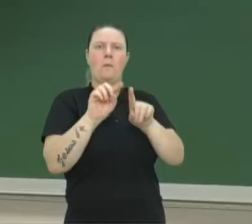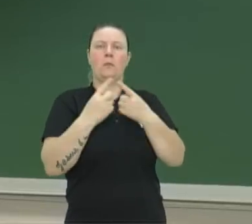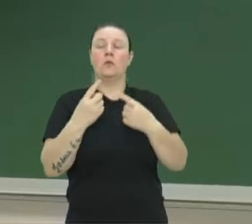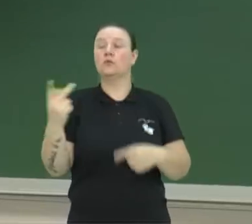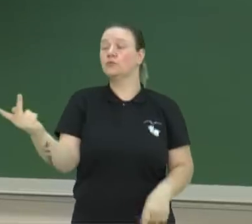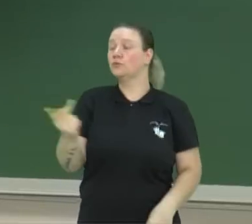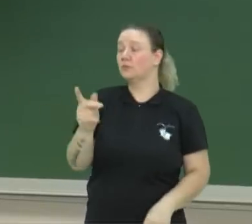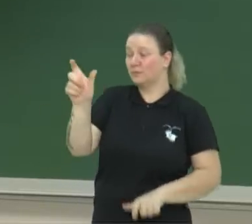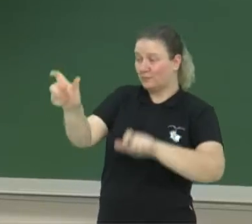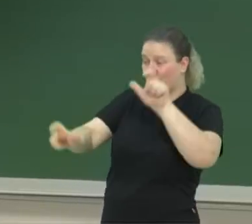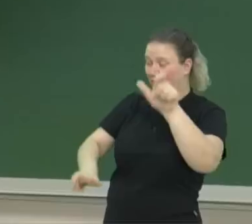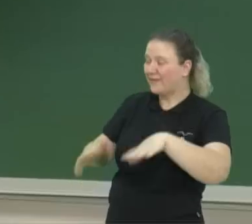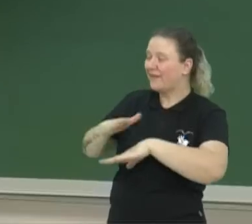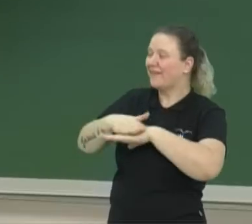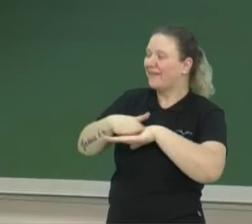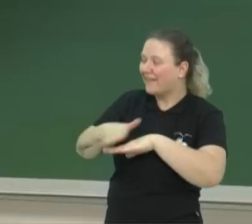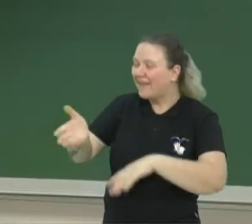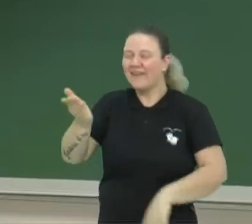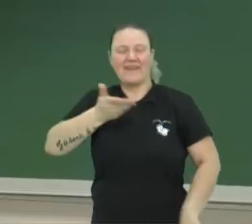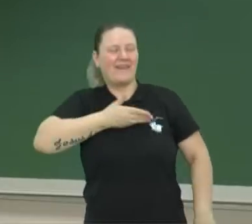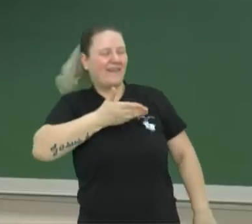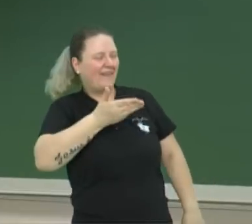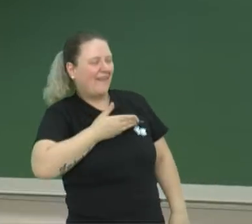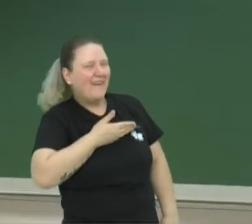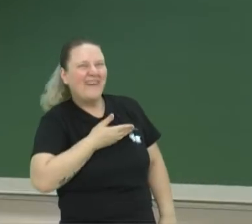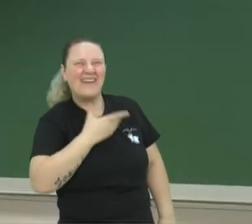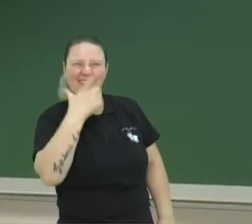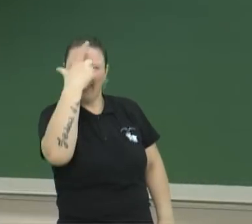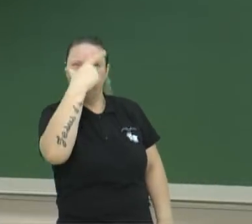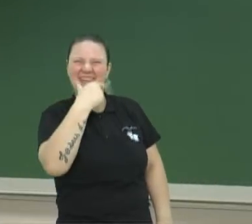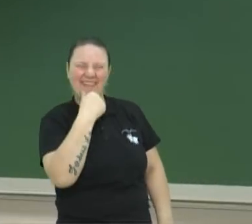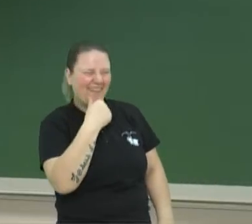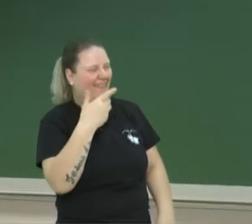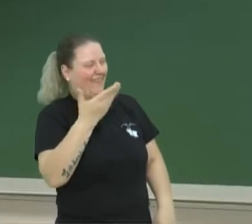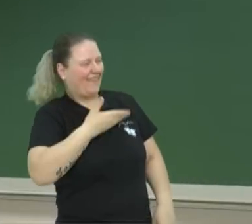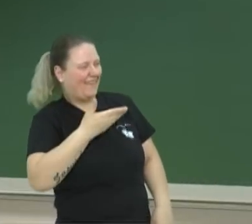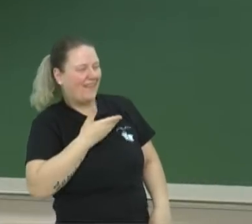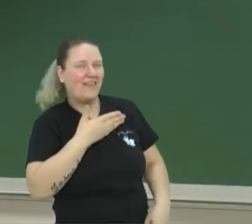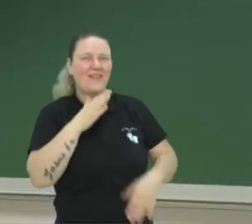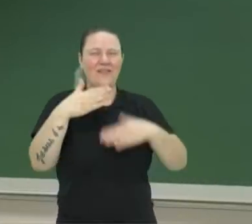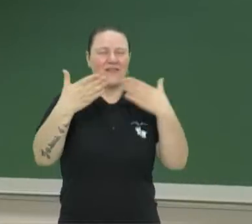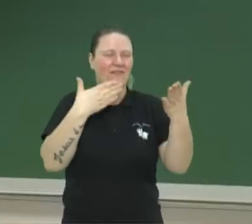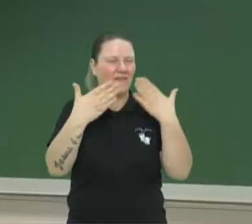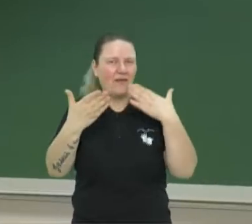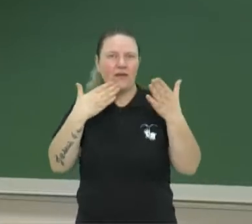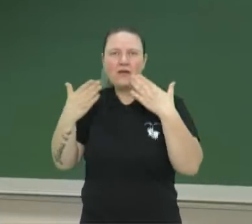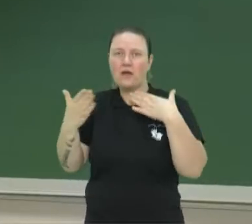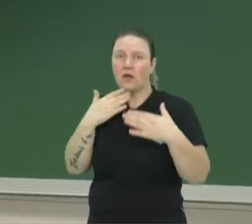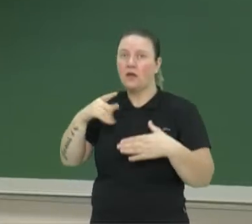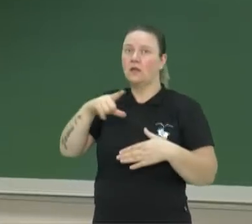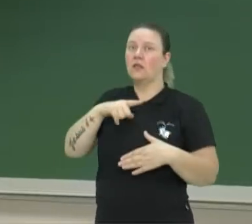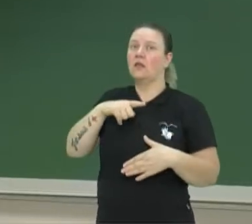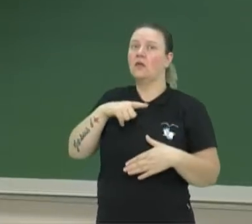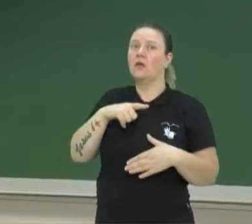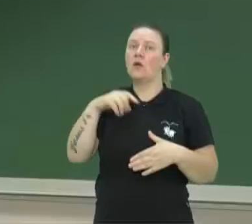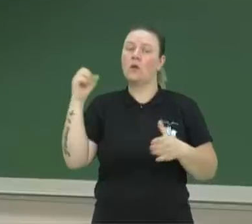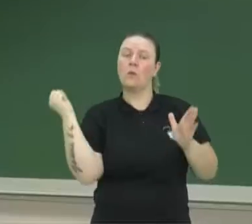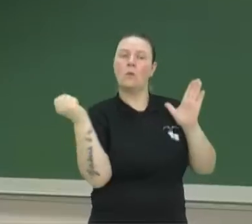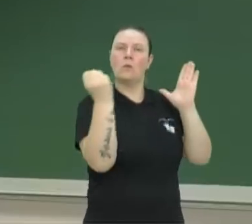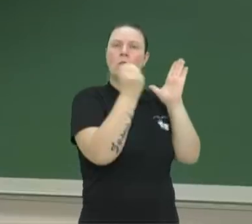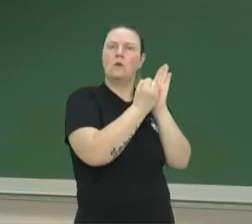dos personagens, né, os falantes ali no caos, eles têm muitas marcas de oralidade